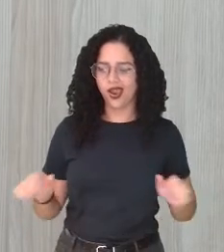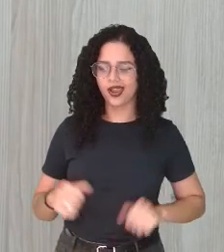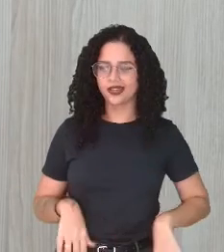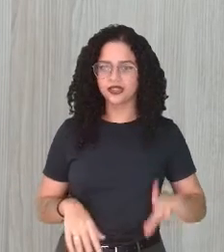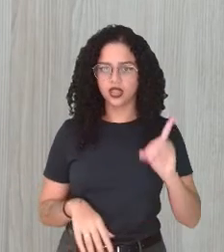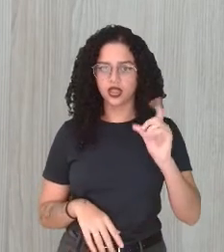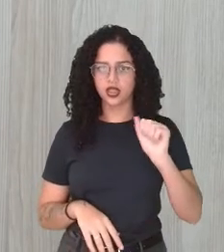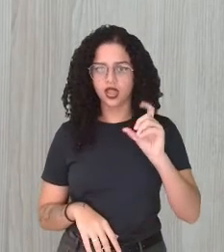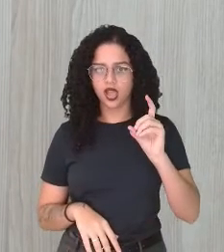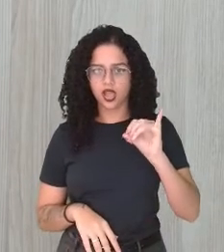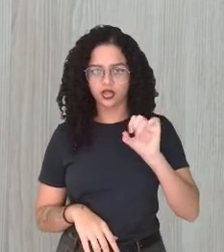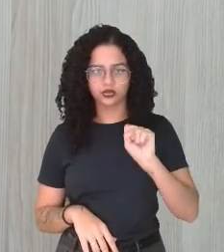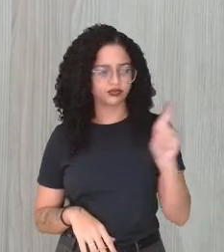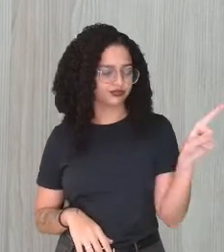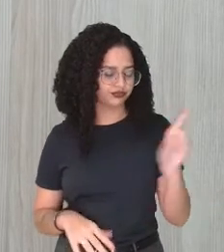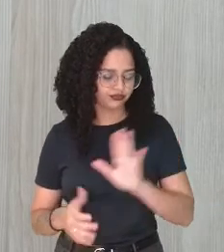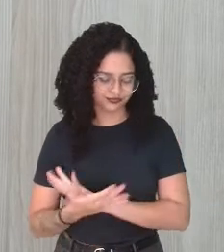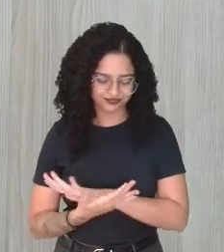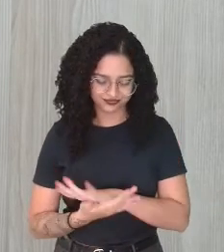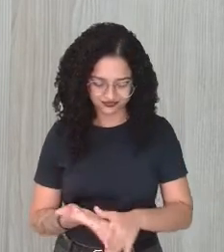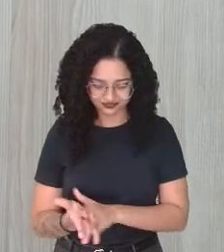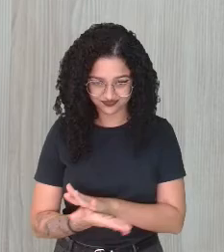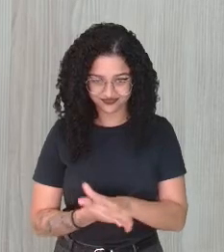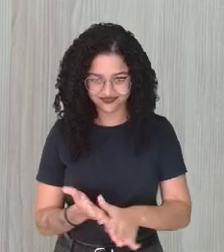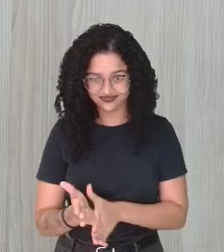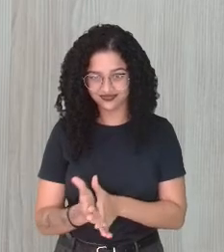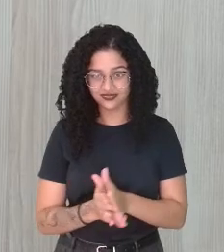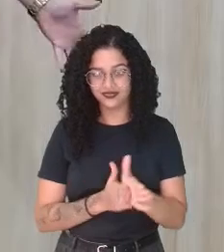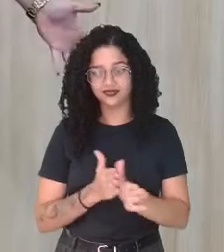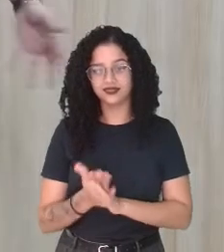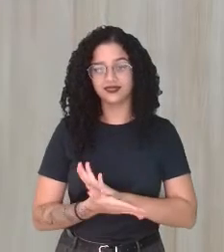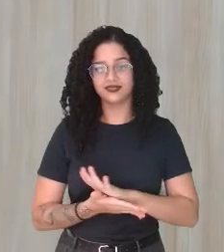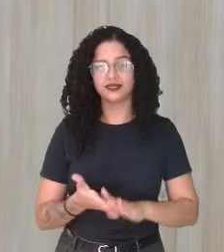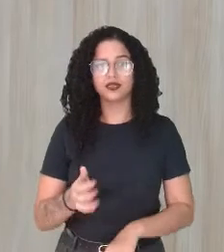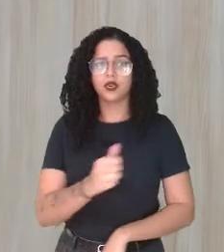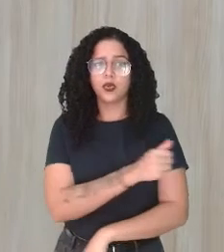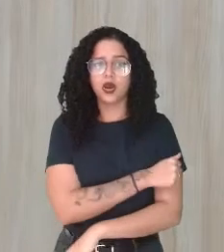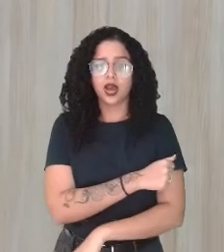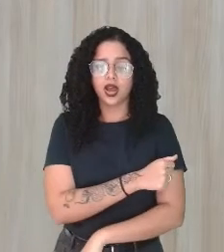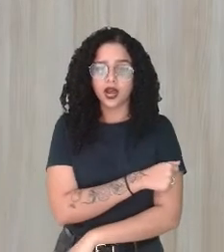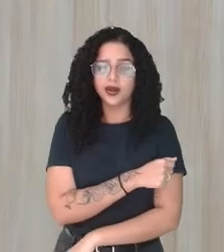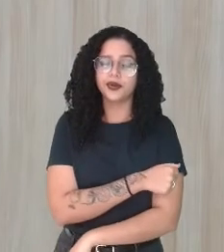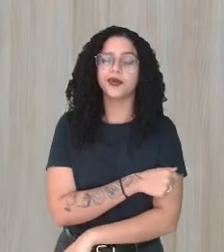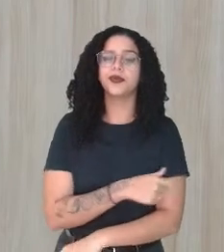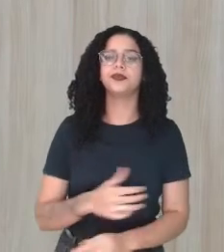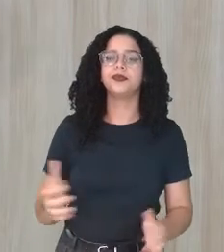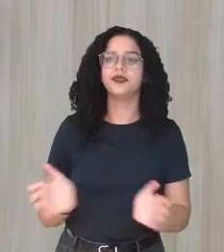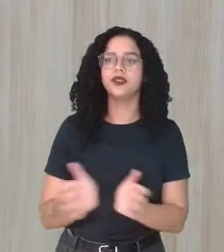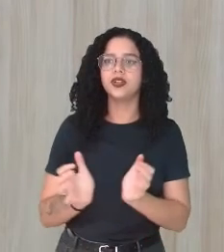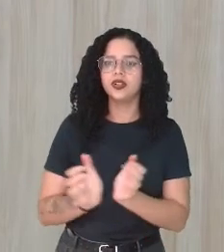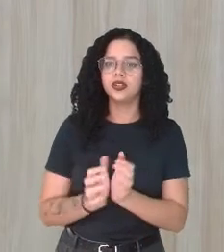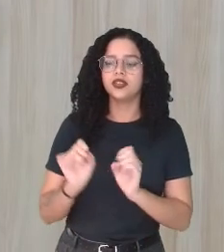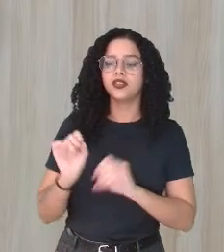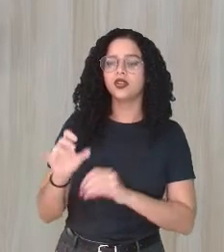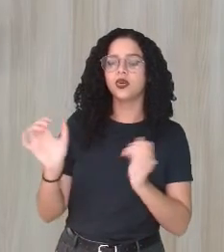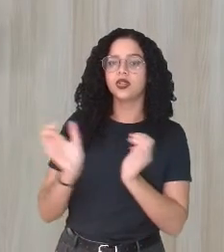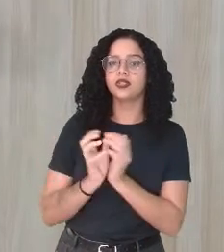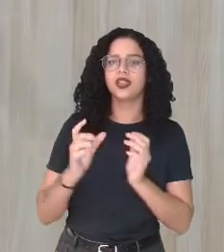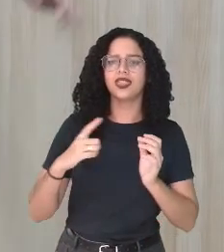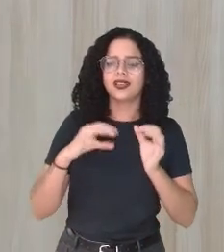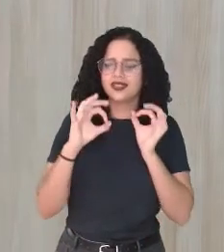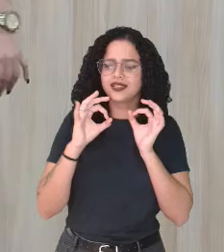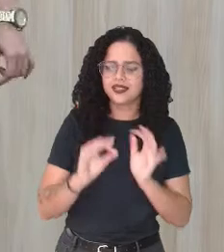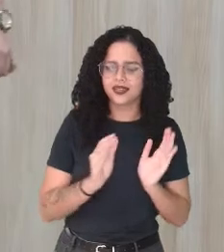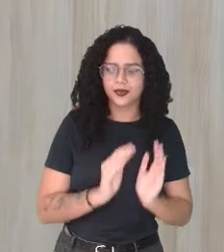né, professora? Exatamente, O estudante da nossa rede não gasta os dados móveis, já está tudo certinho lá, o plano,